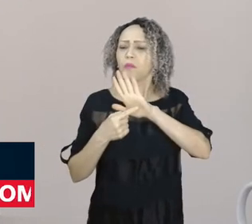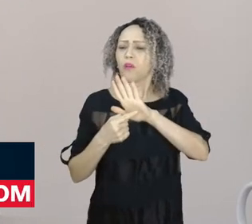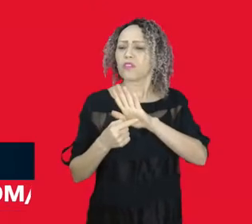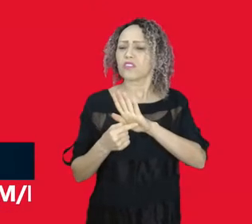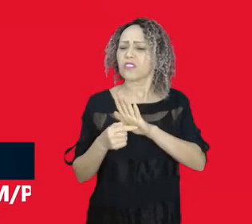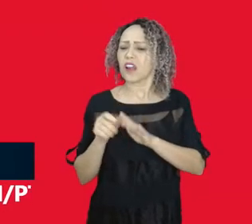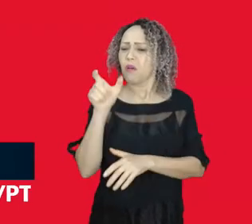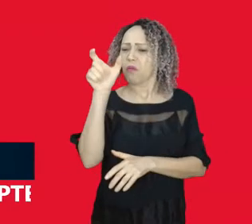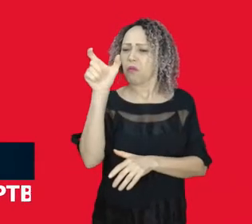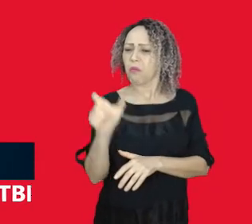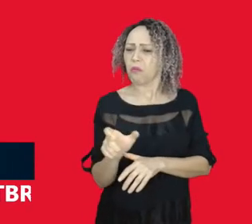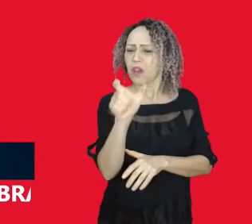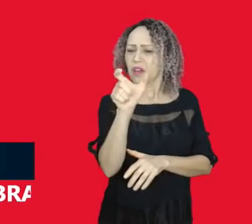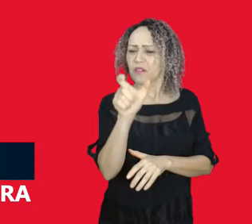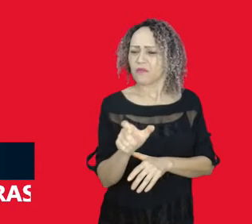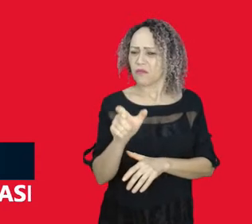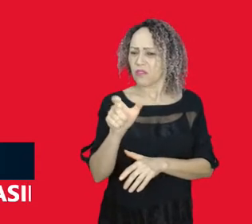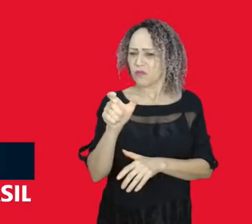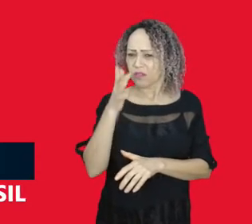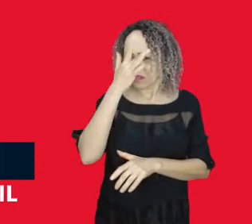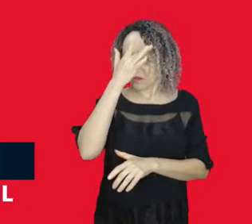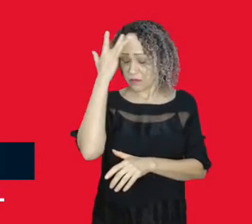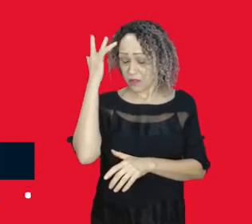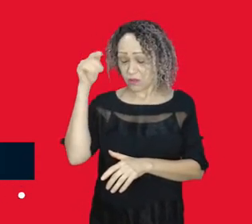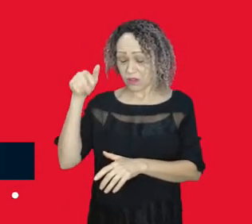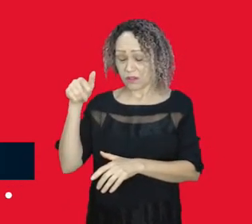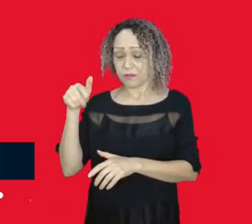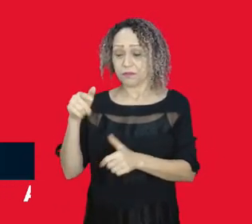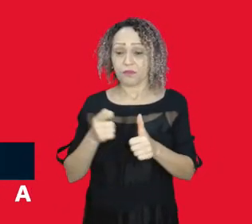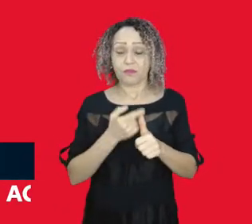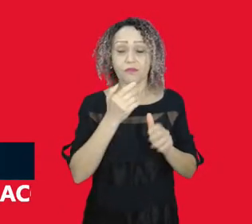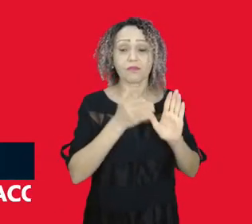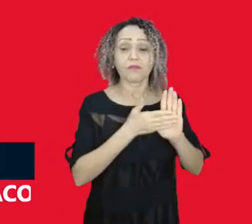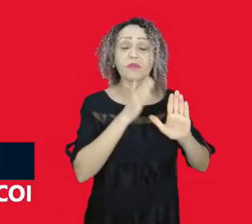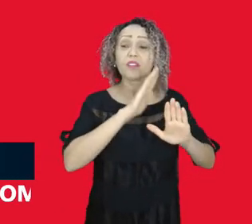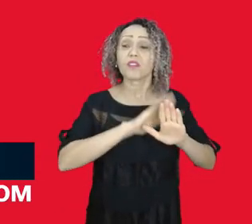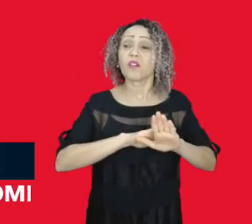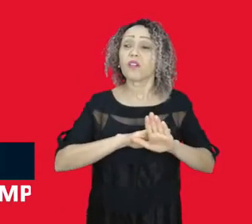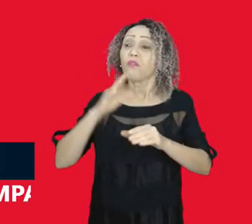turno. Olha só, votos válidos em São Paulo foram